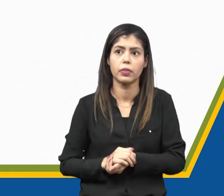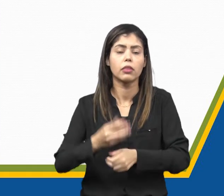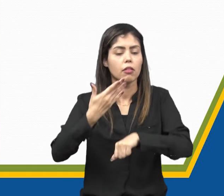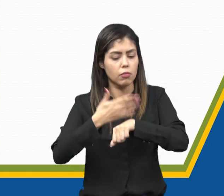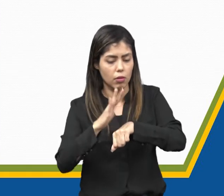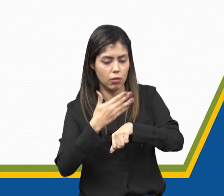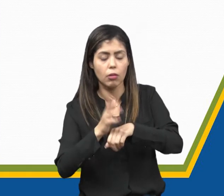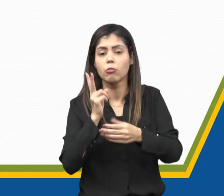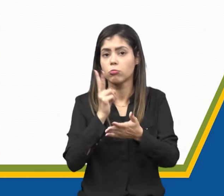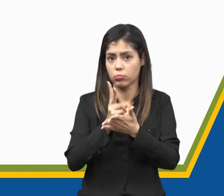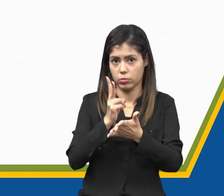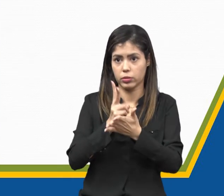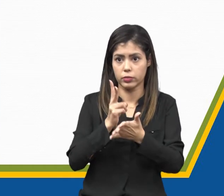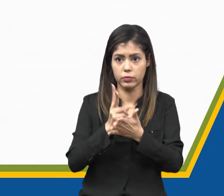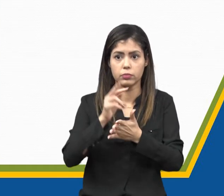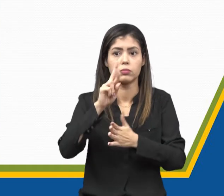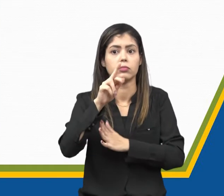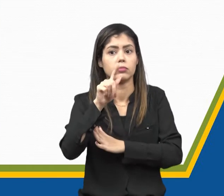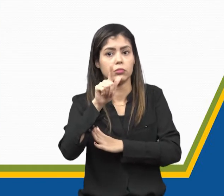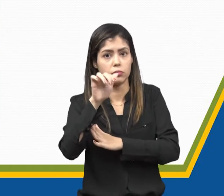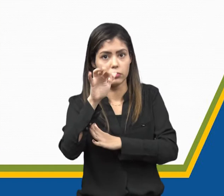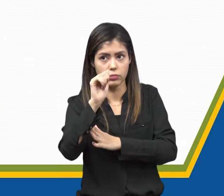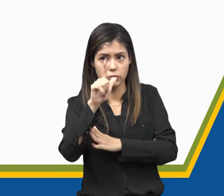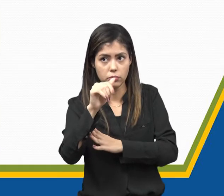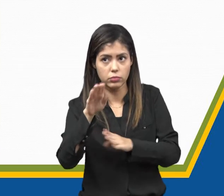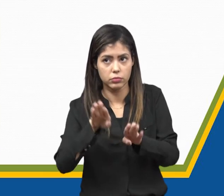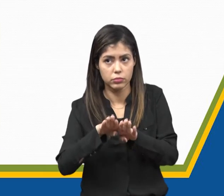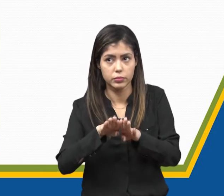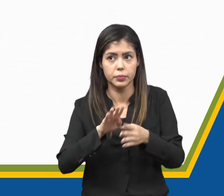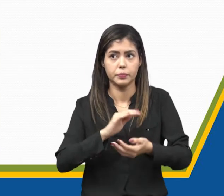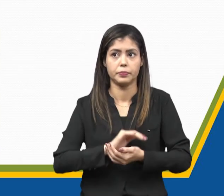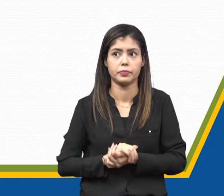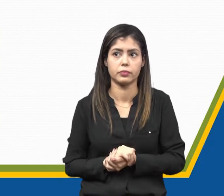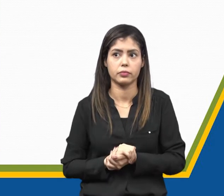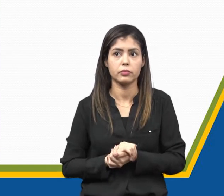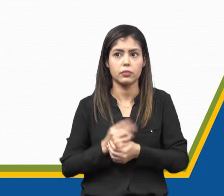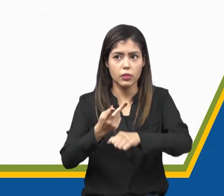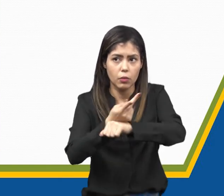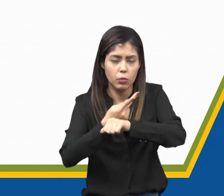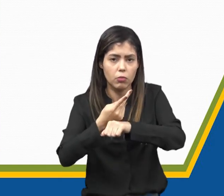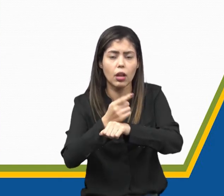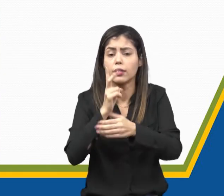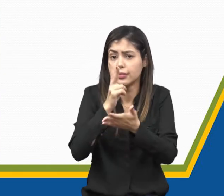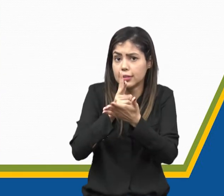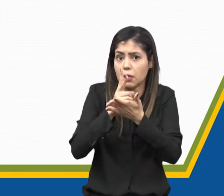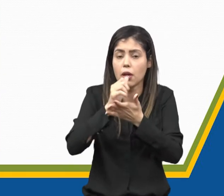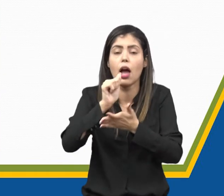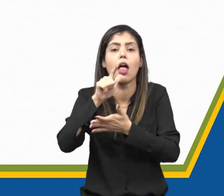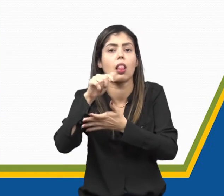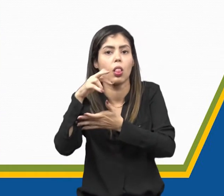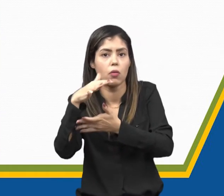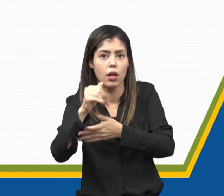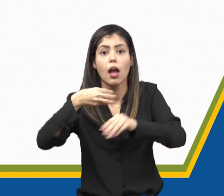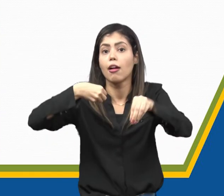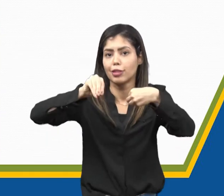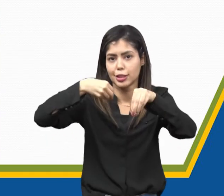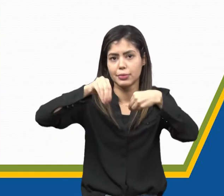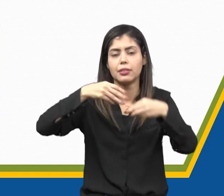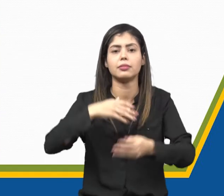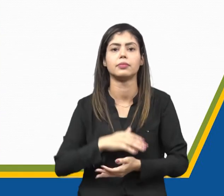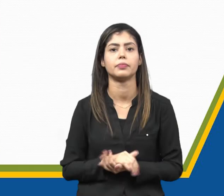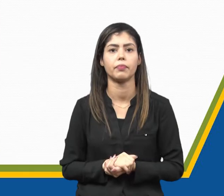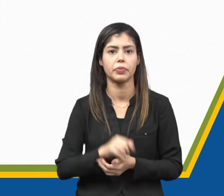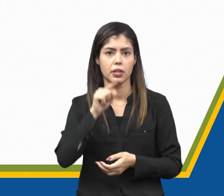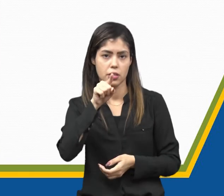praticando uma atividade física regularmente e procurando alongar-se com frequência, que é a flexibilidade,